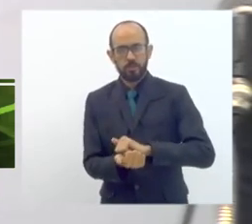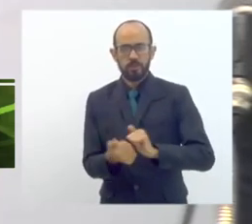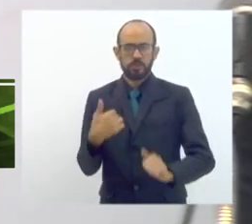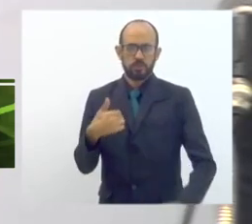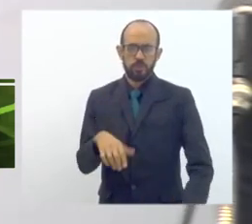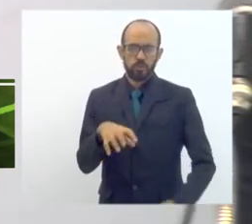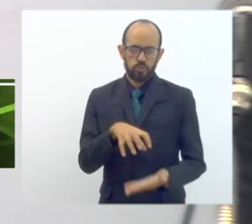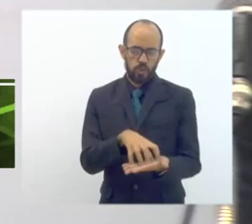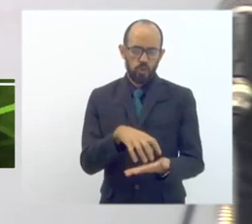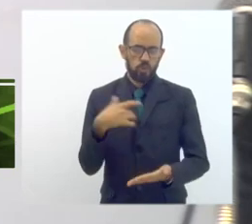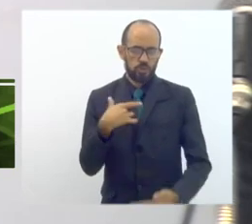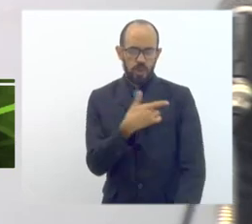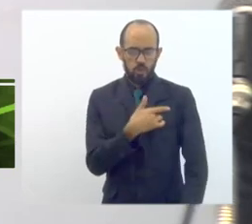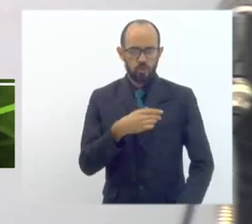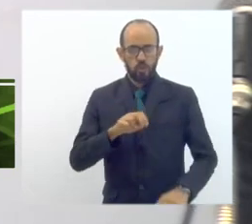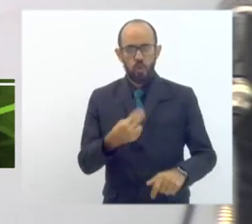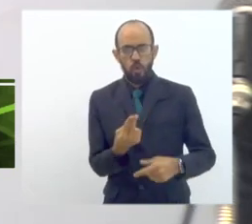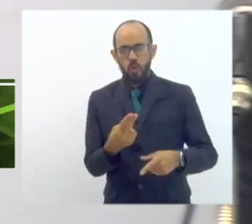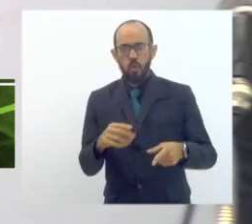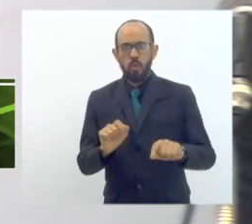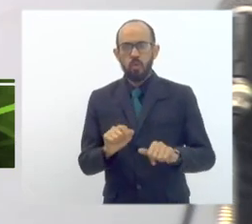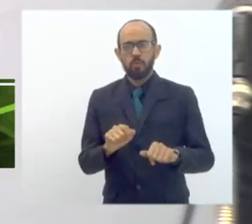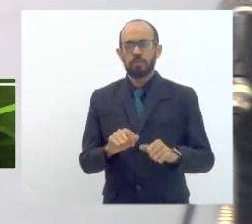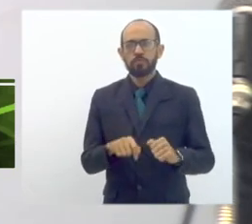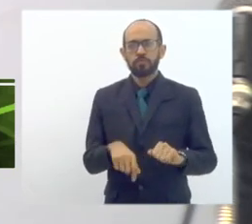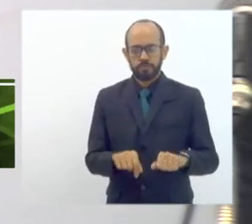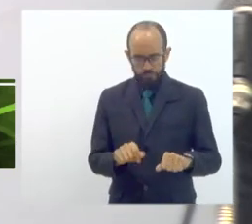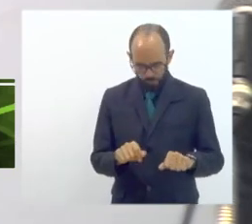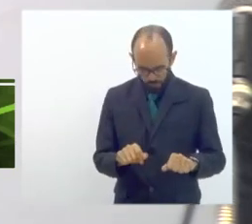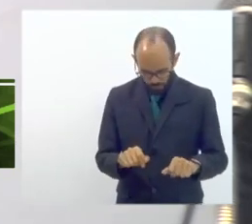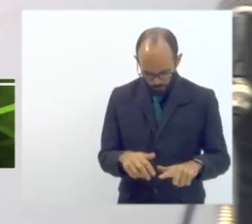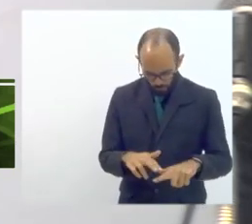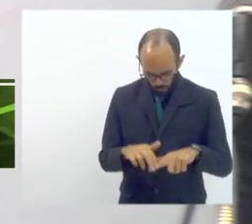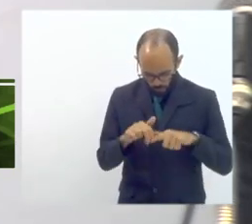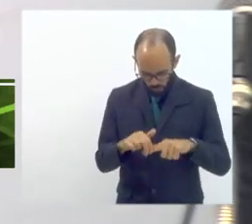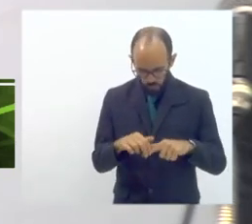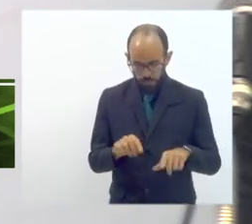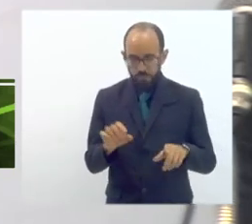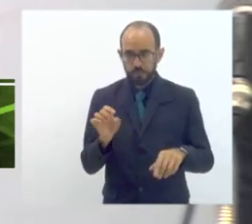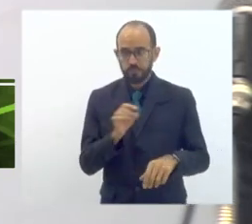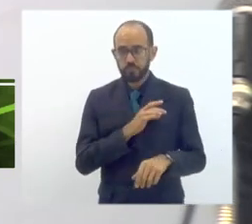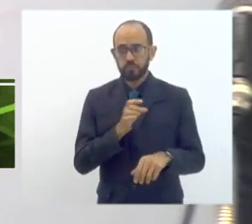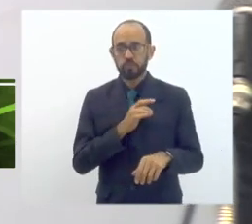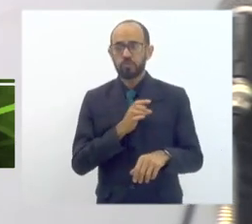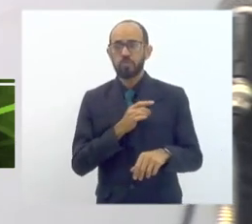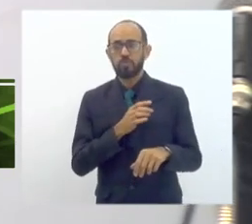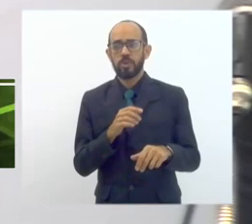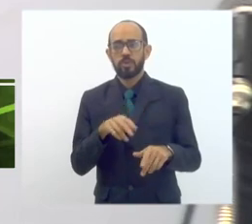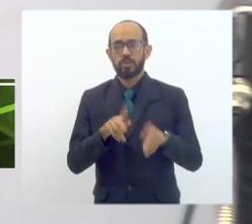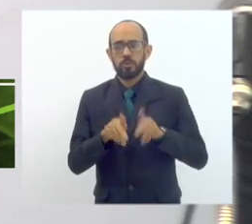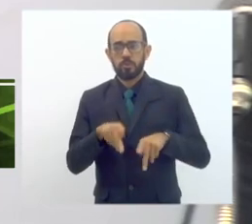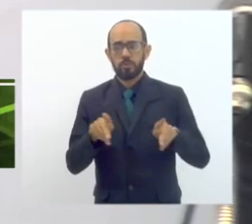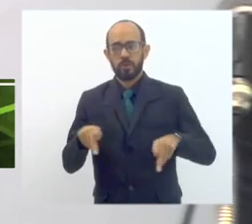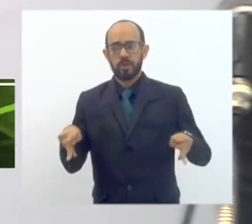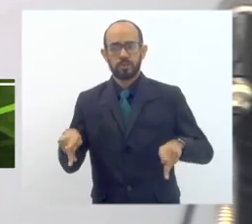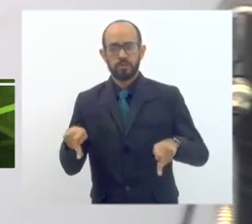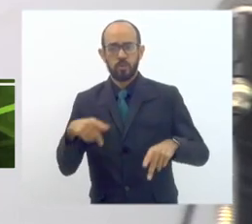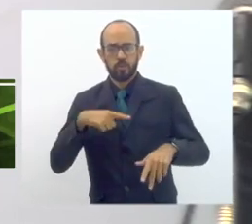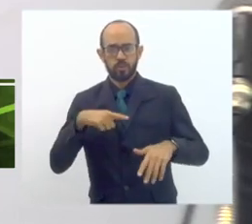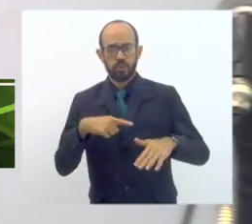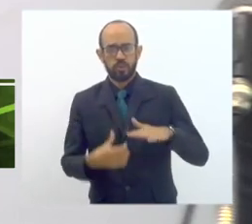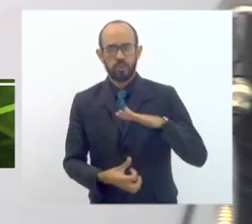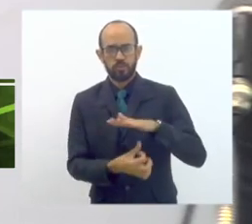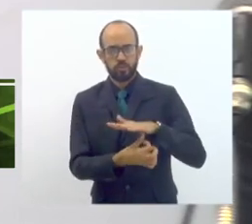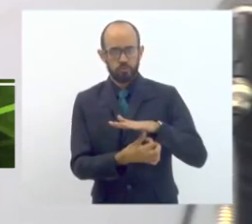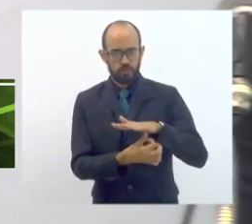saúde, seja por conta de um certo medo que a população tinha das unidades de saúde, a gente